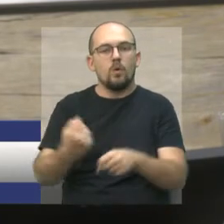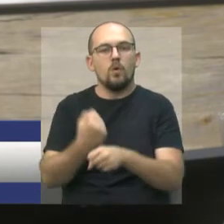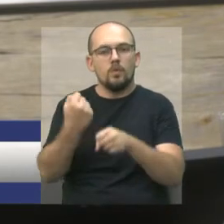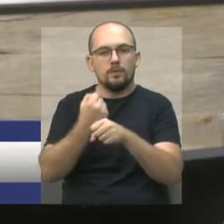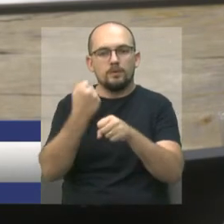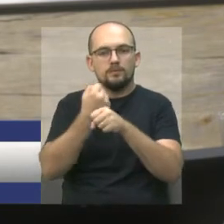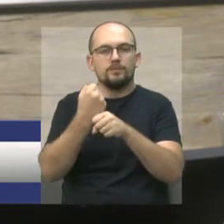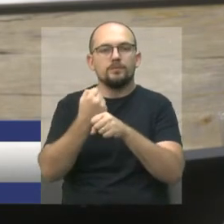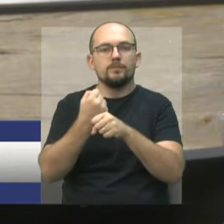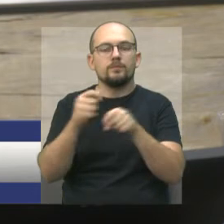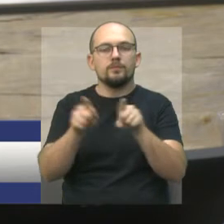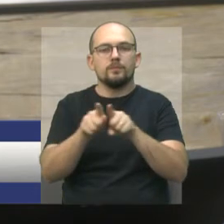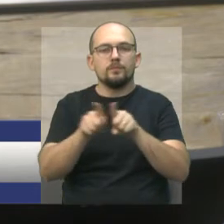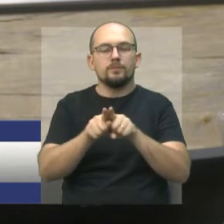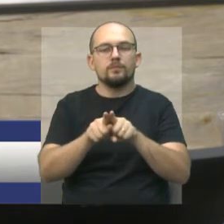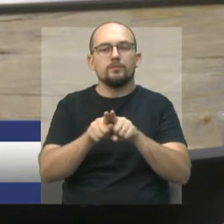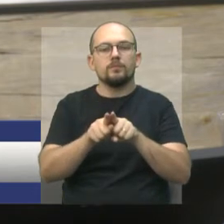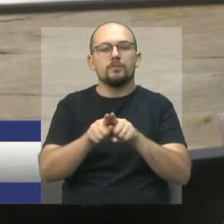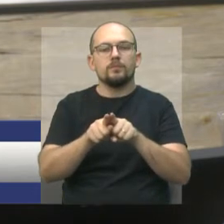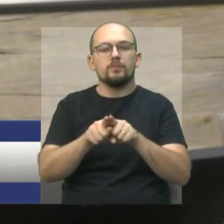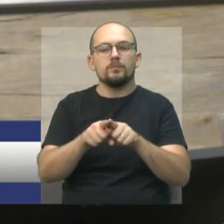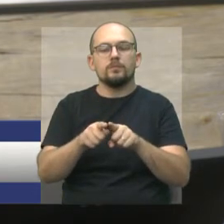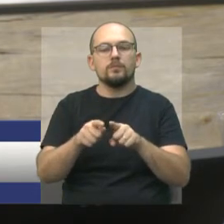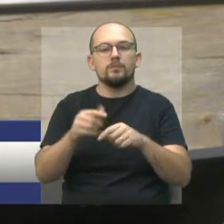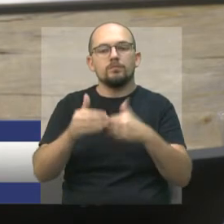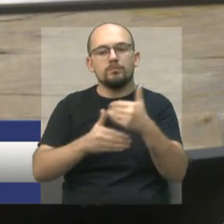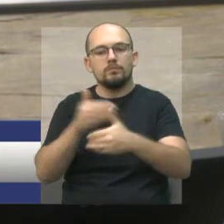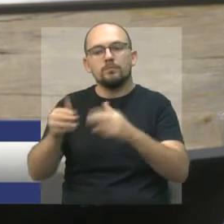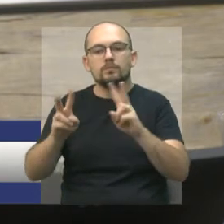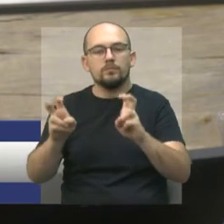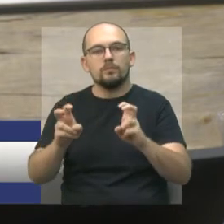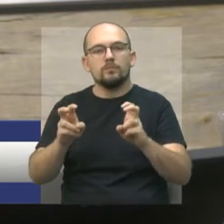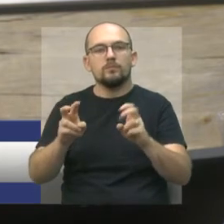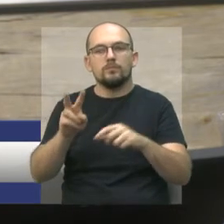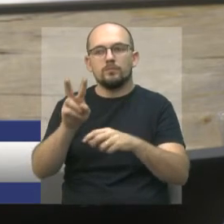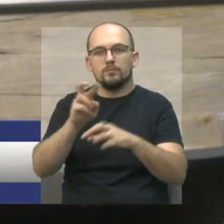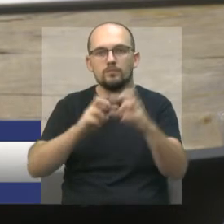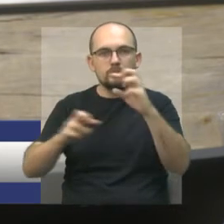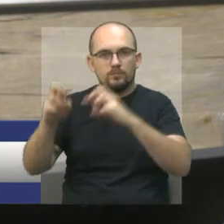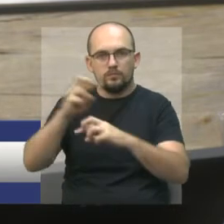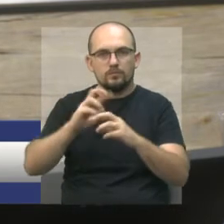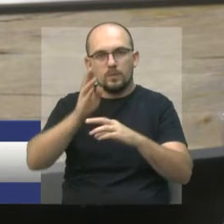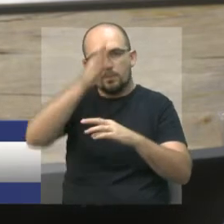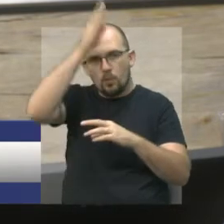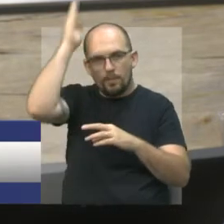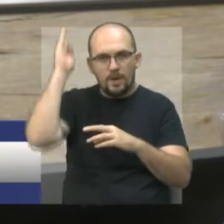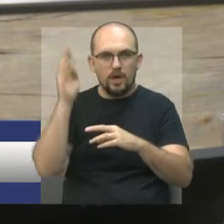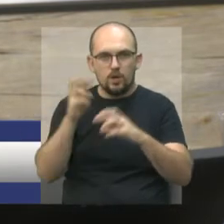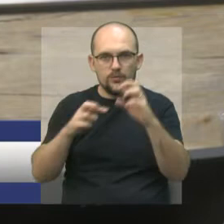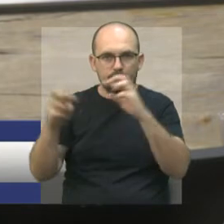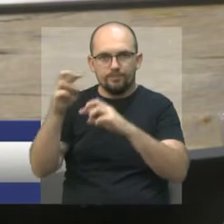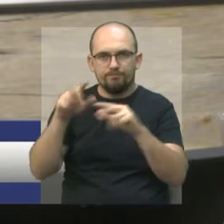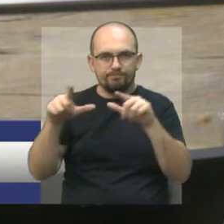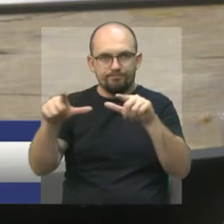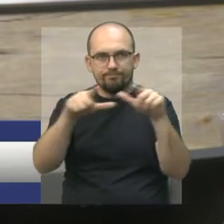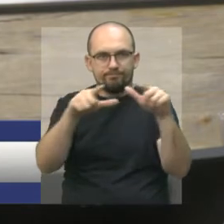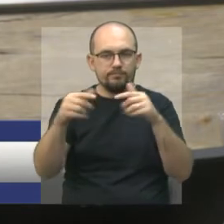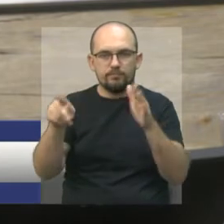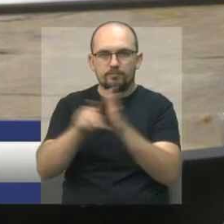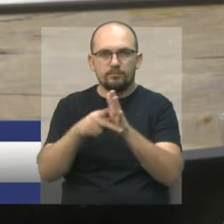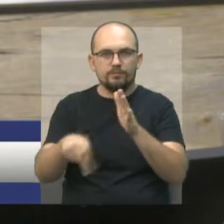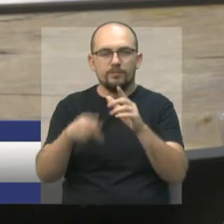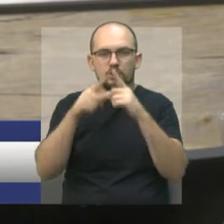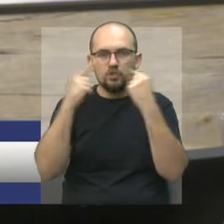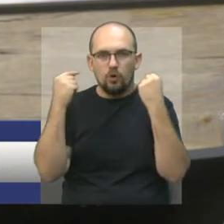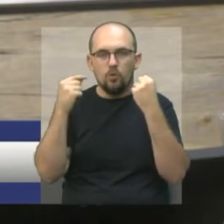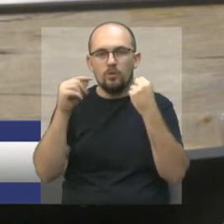e procedimentos com vistas à regularização dos autos de vistoria do Corpo de Bombeiros dos prédios municipais de Jaú,